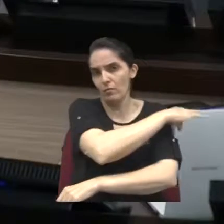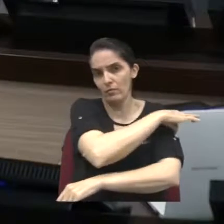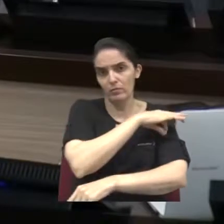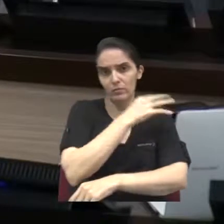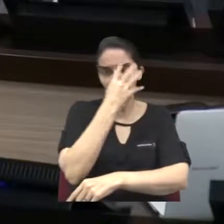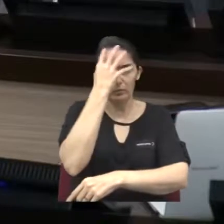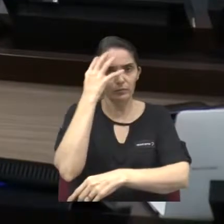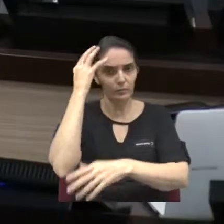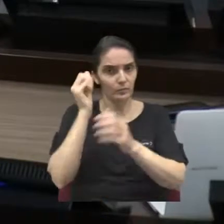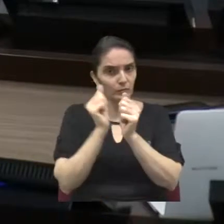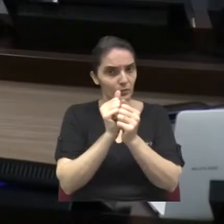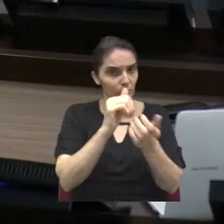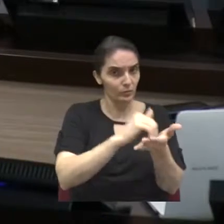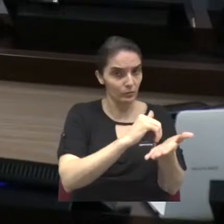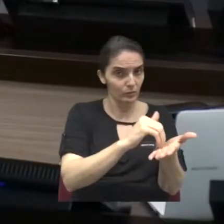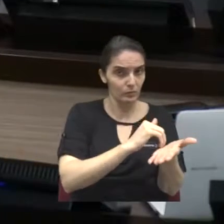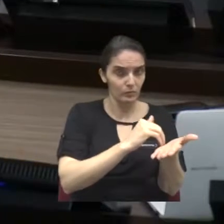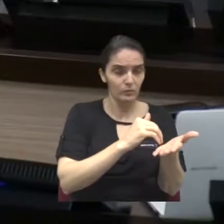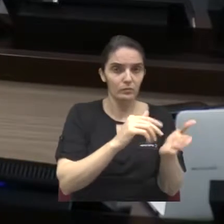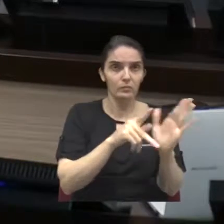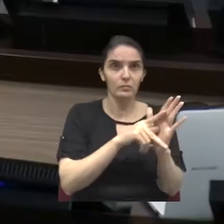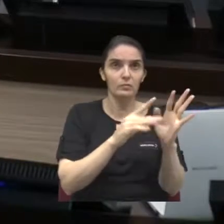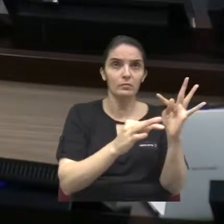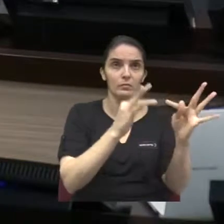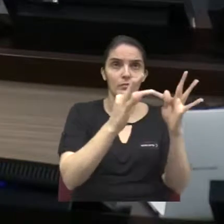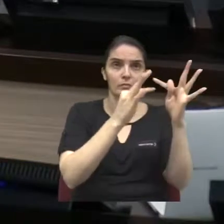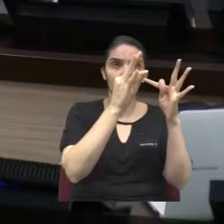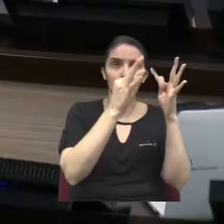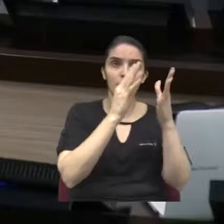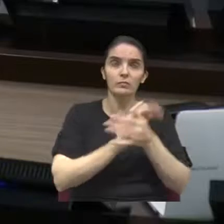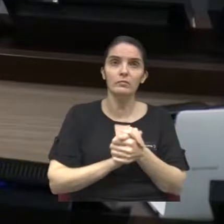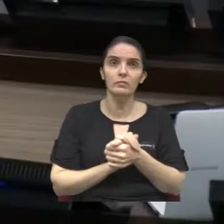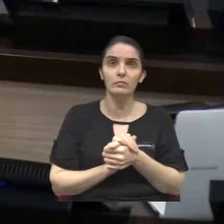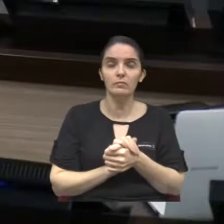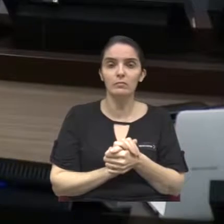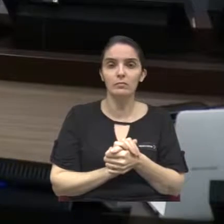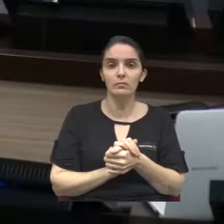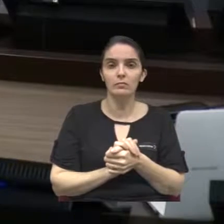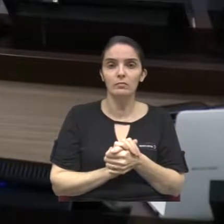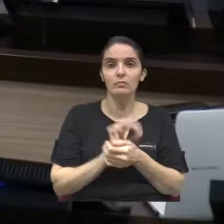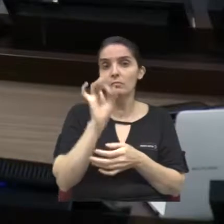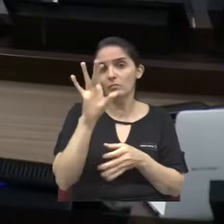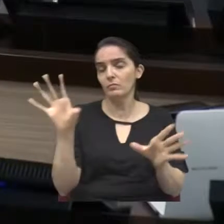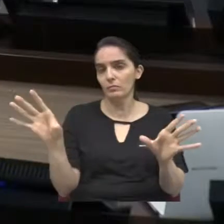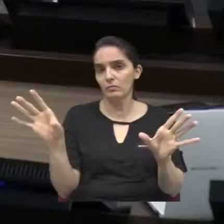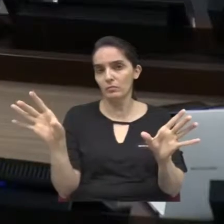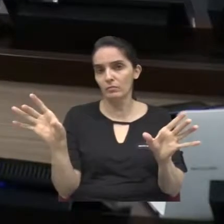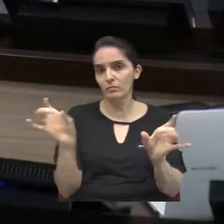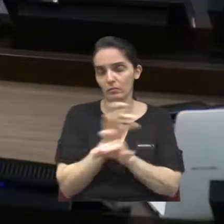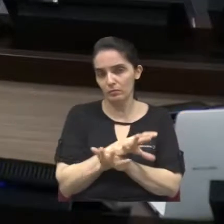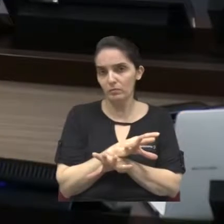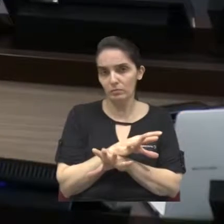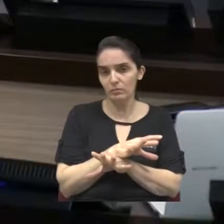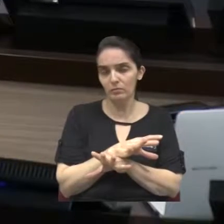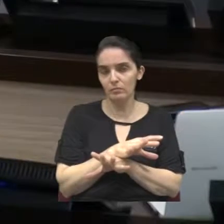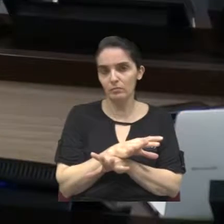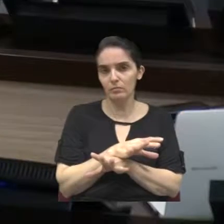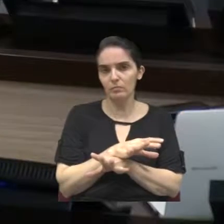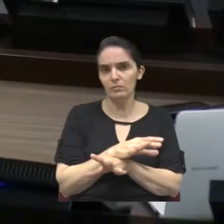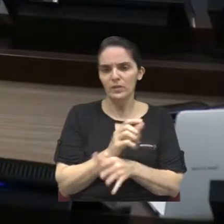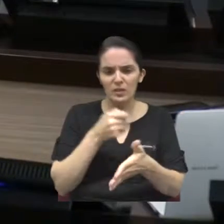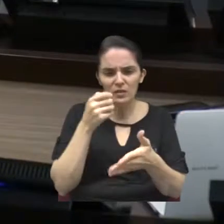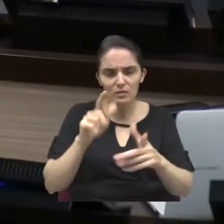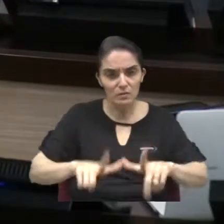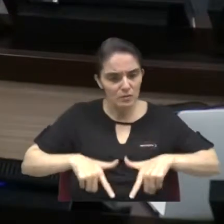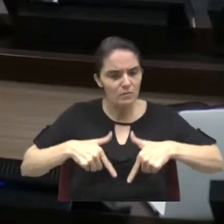da sua equipe técnica, bom, só concluindo, tenham debruçado a ponto de conseguir uma